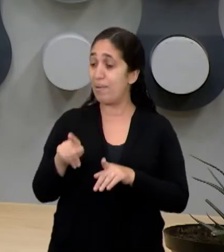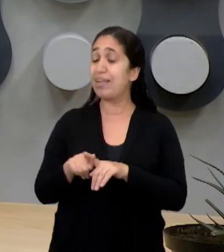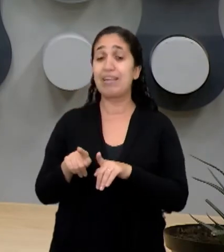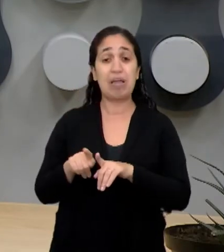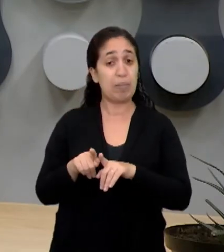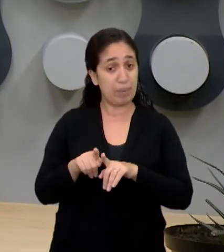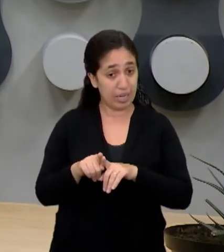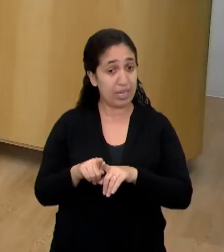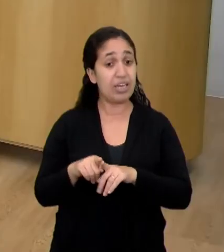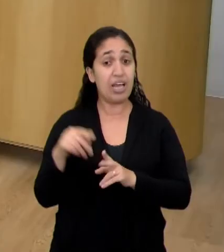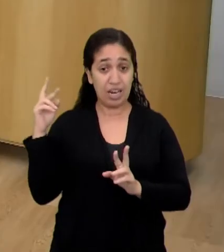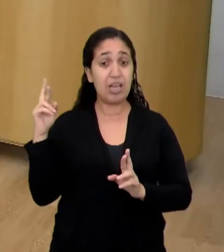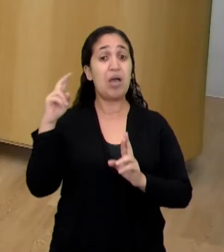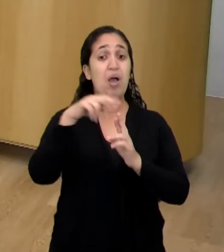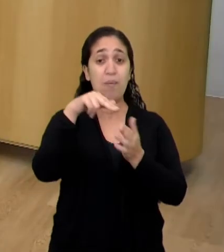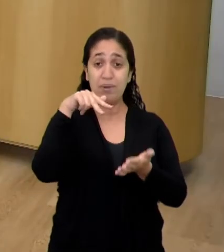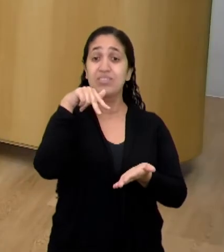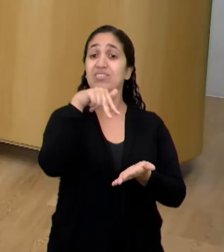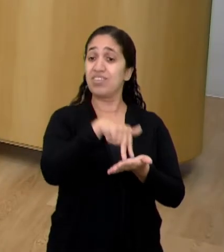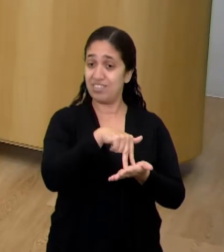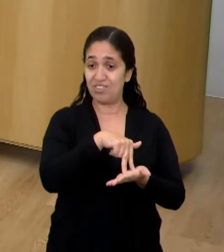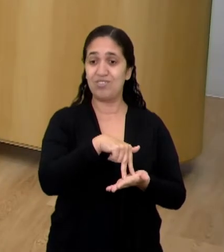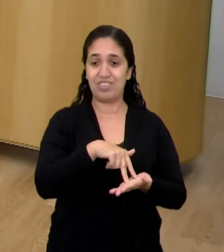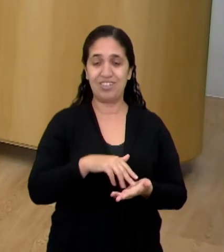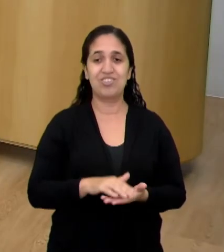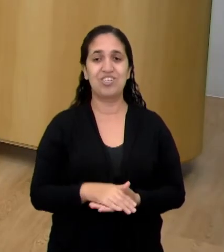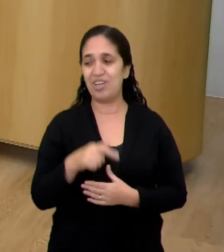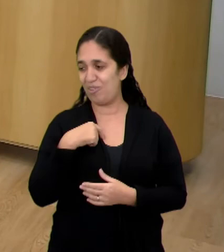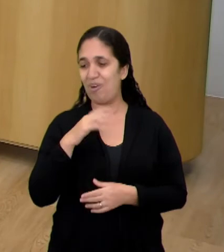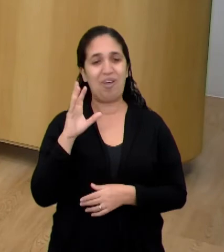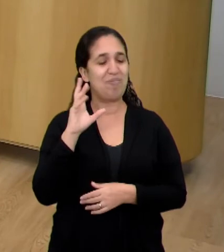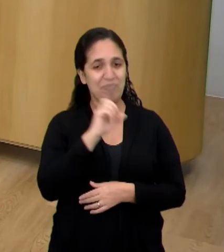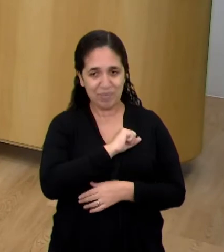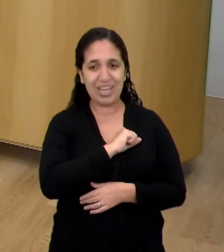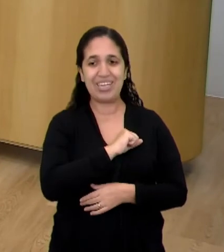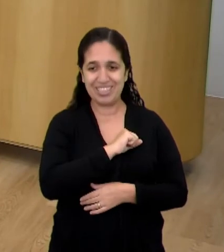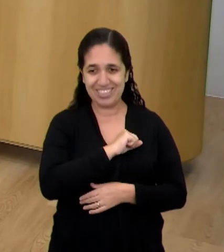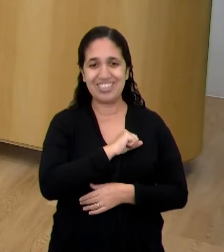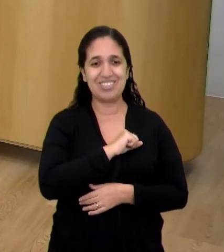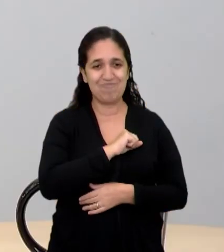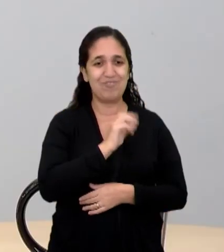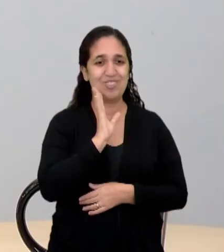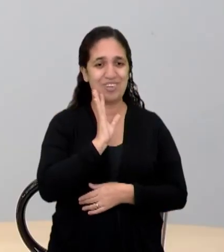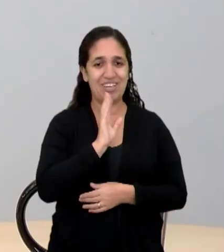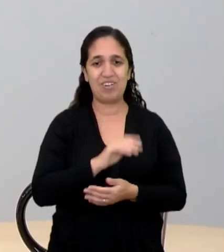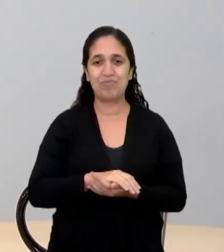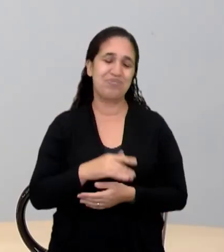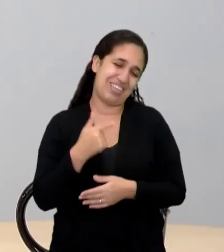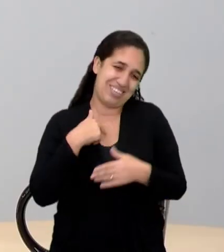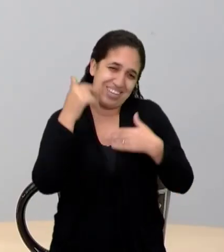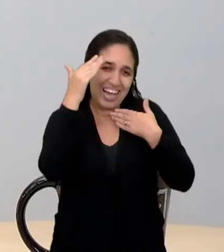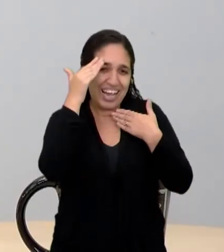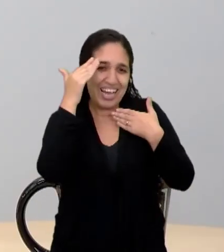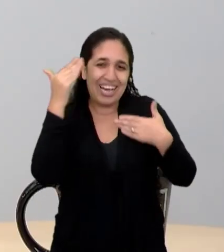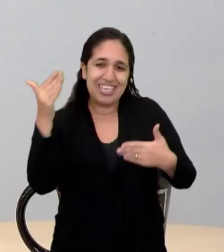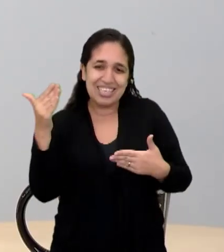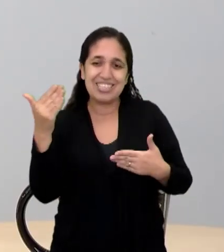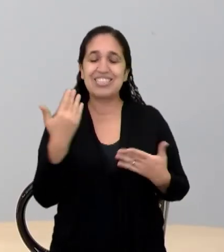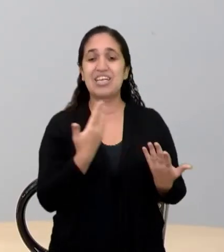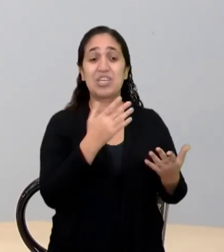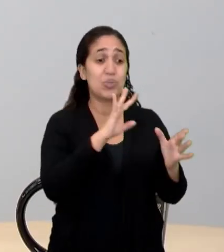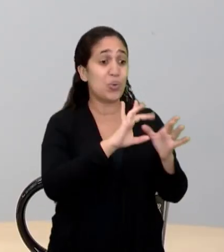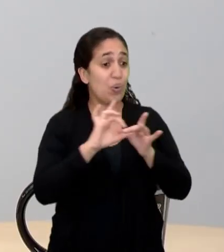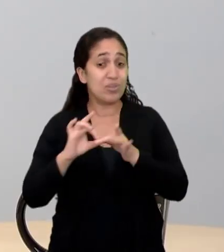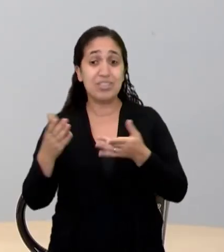Ele é uma representatividade total. Muito bem. Eu amei, viu? Vou deixar a Serena comentar mais. Eu só tenho que agradecer pelo contexto, assim, de